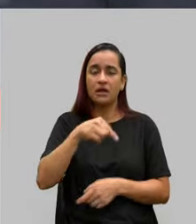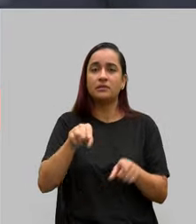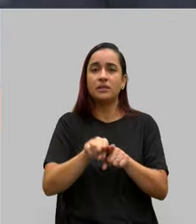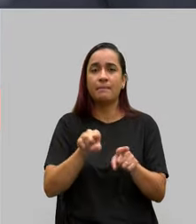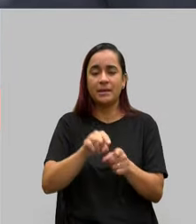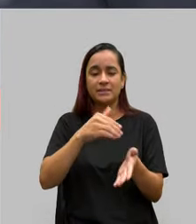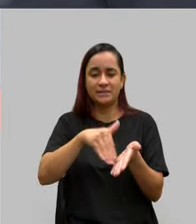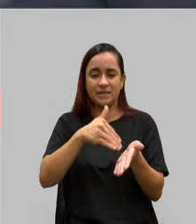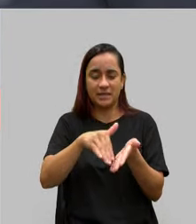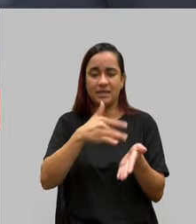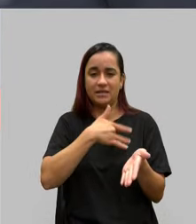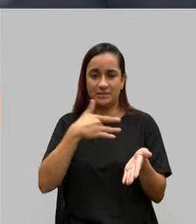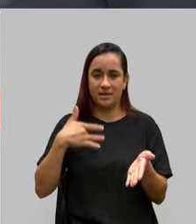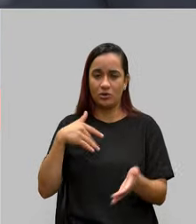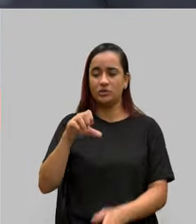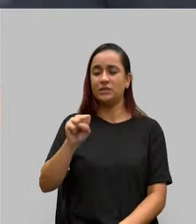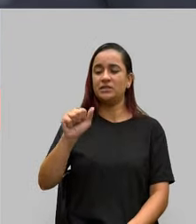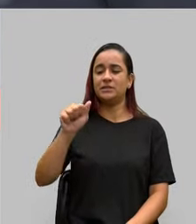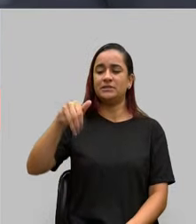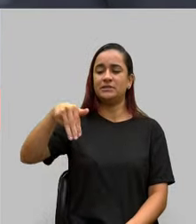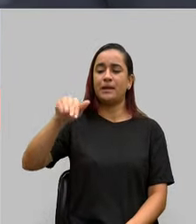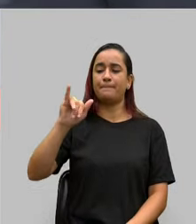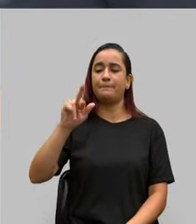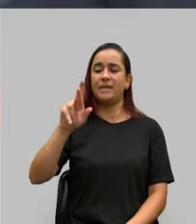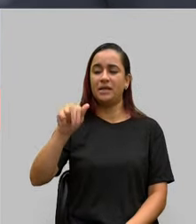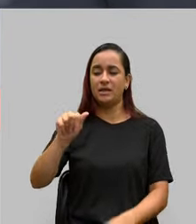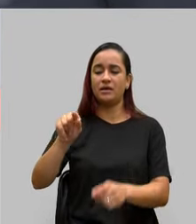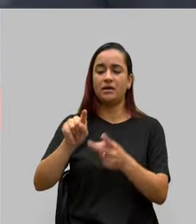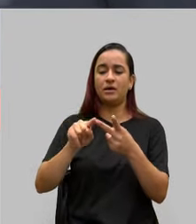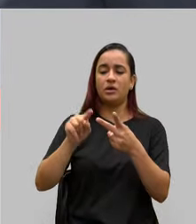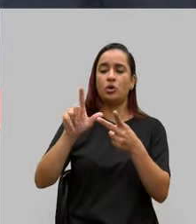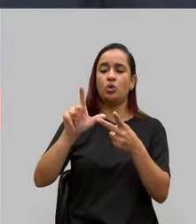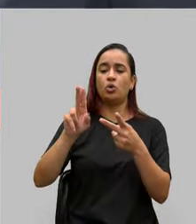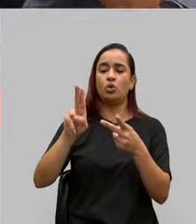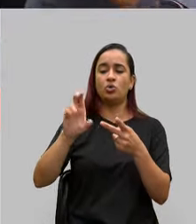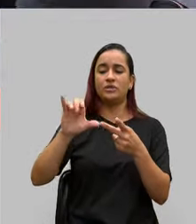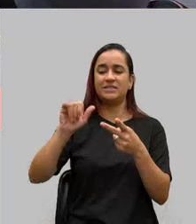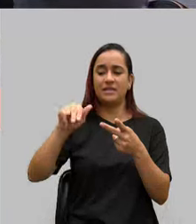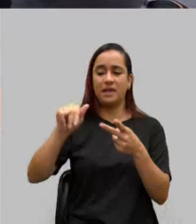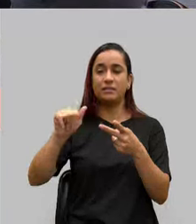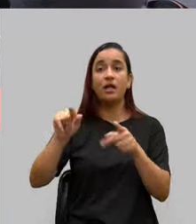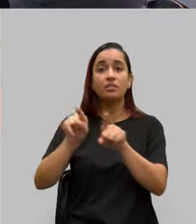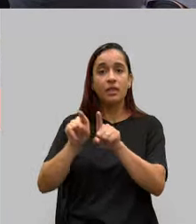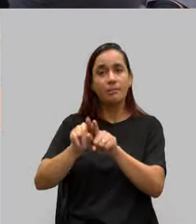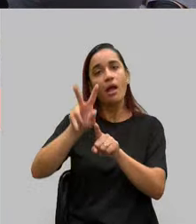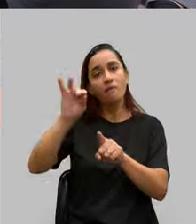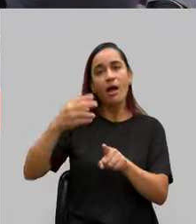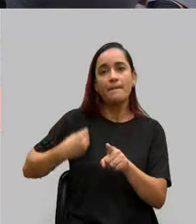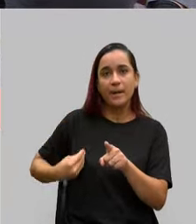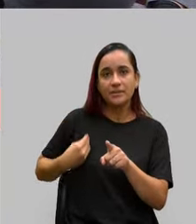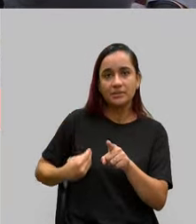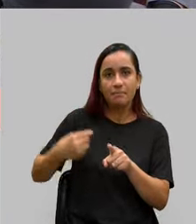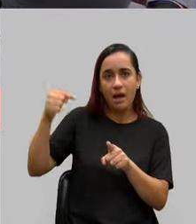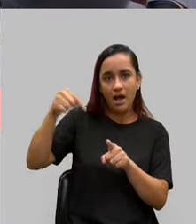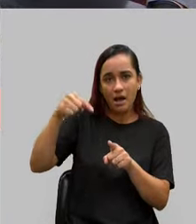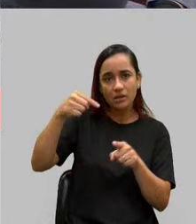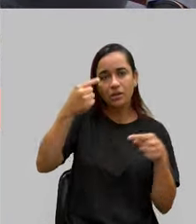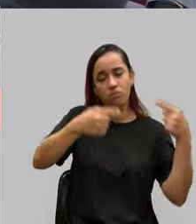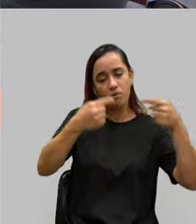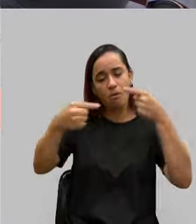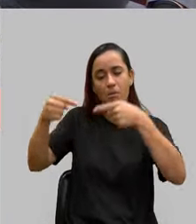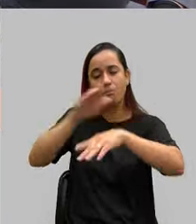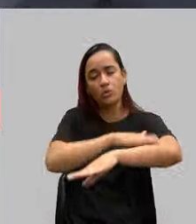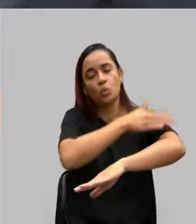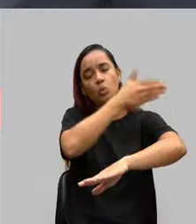Saúde a Samira e a Luciana que também participarão do dia de debate eh em conjunto com com todos aqui